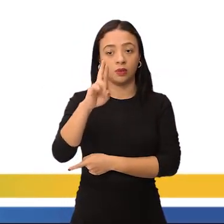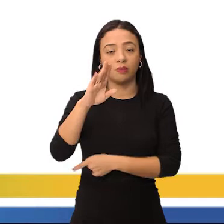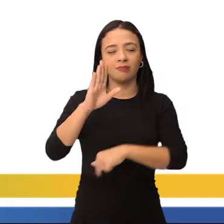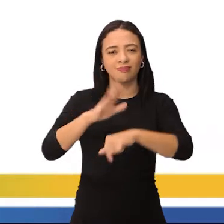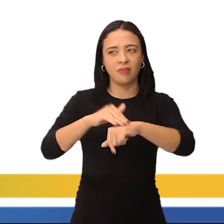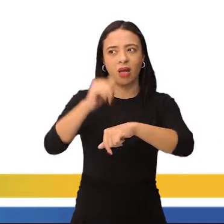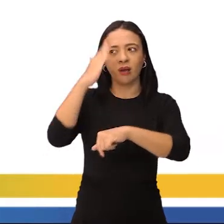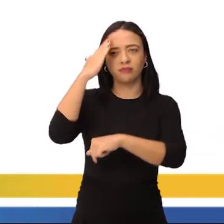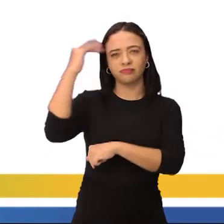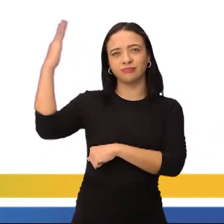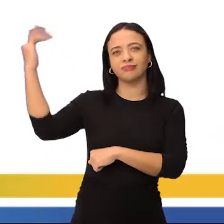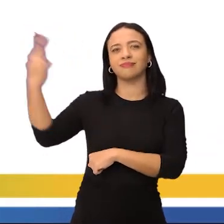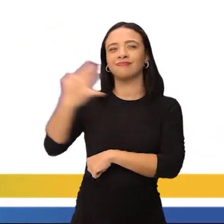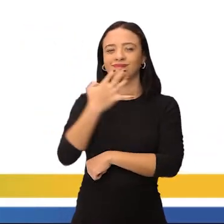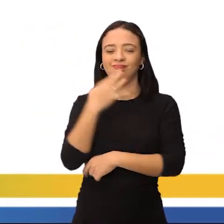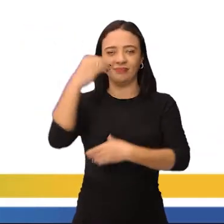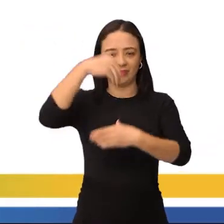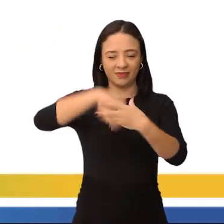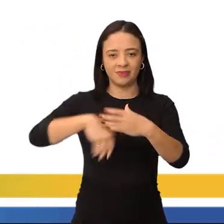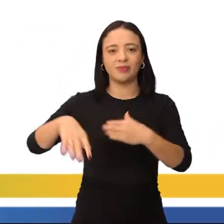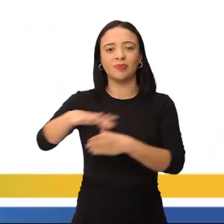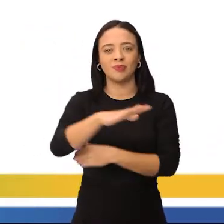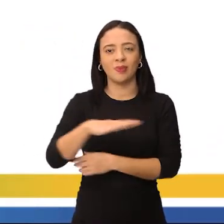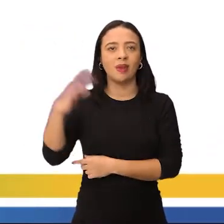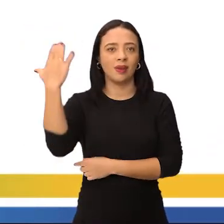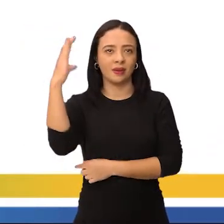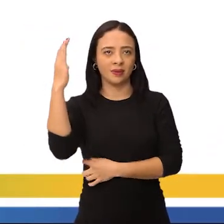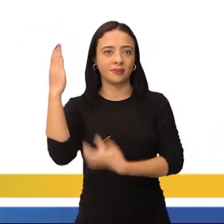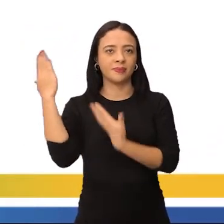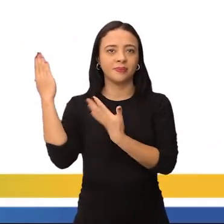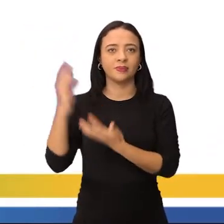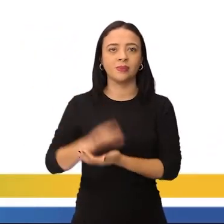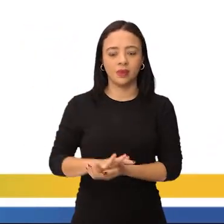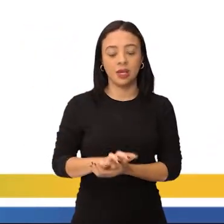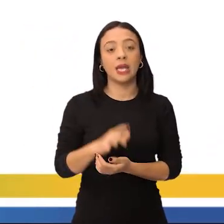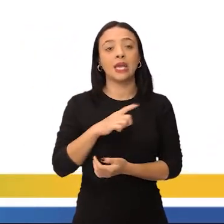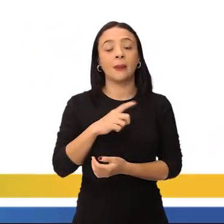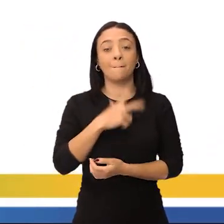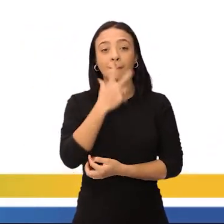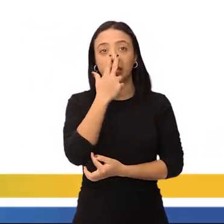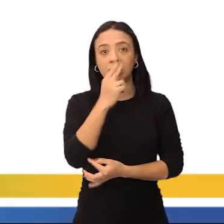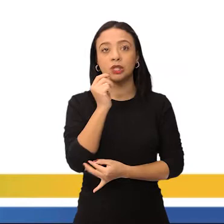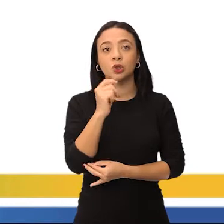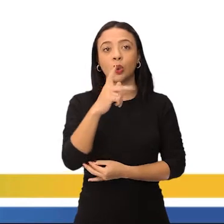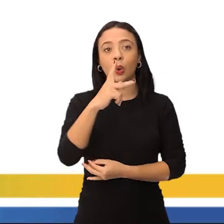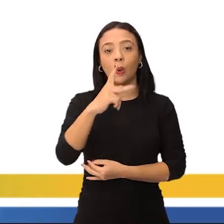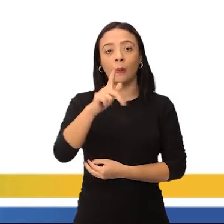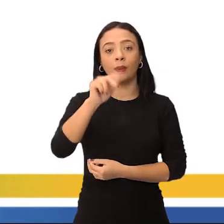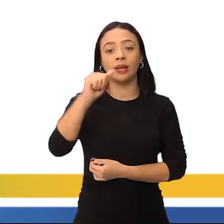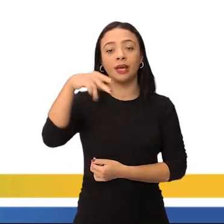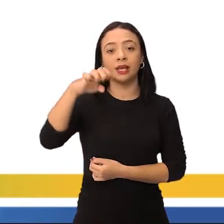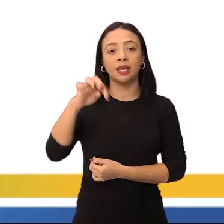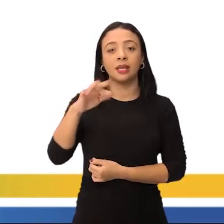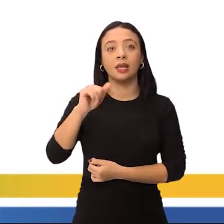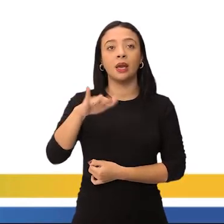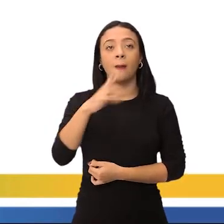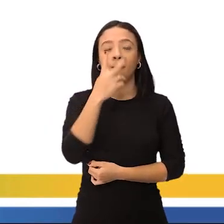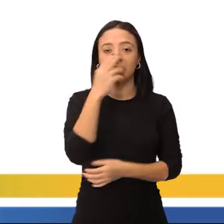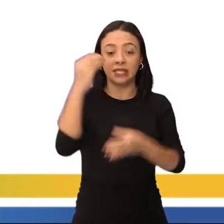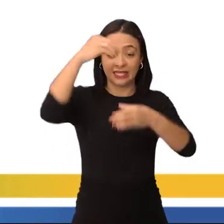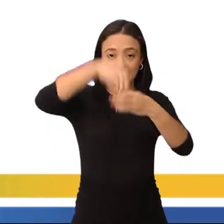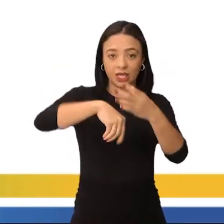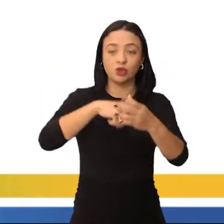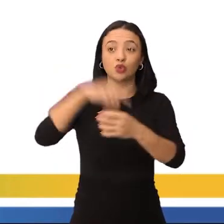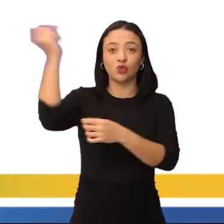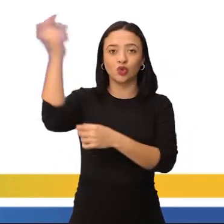mais conhecido dentro da ciência é uma dele do sistema planetário é como se a linha o centro fosse o sol e ao